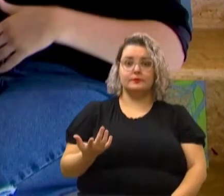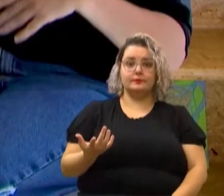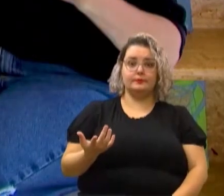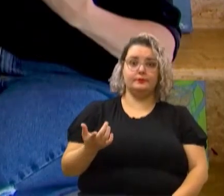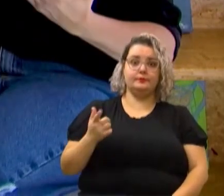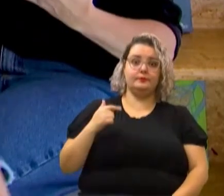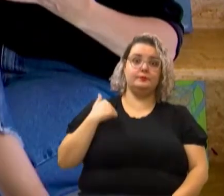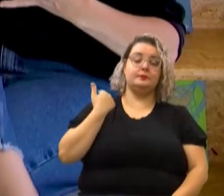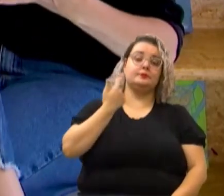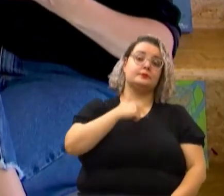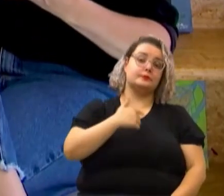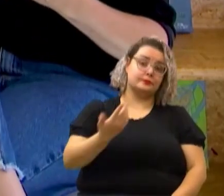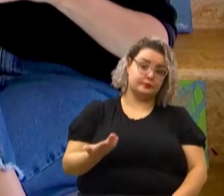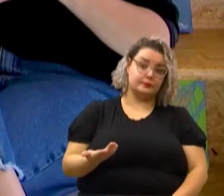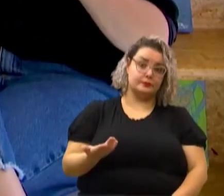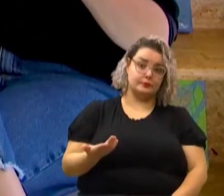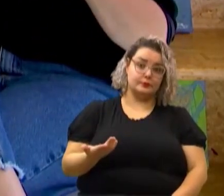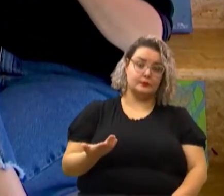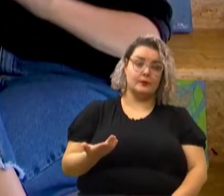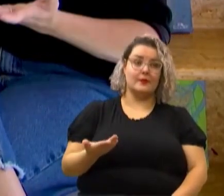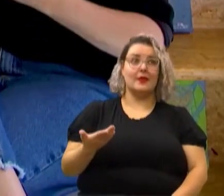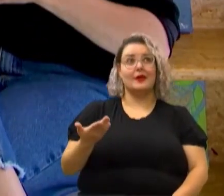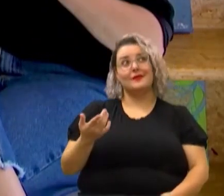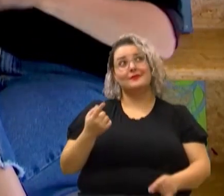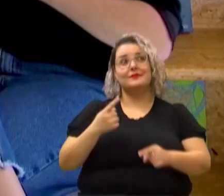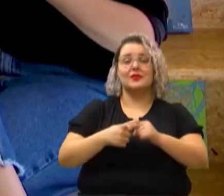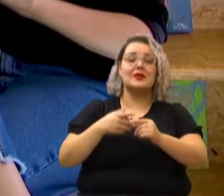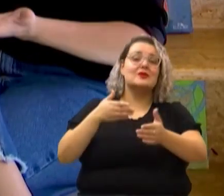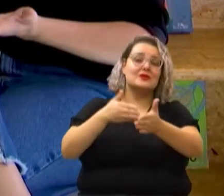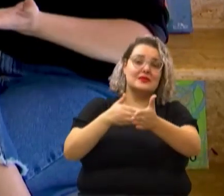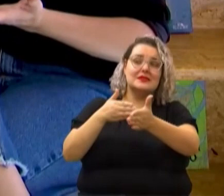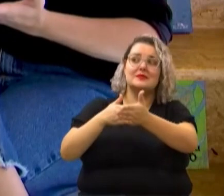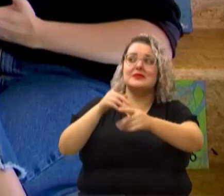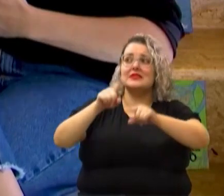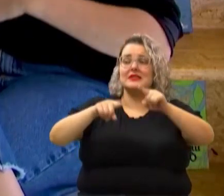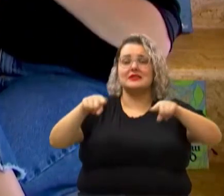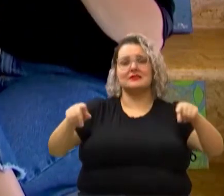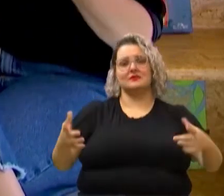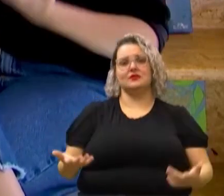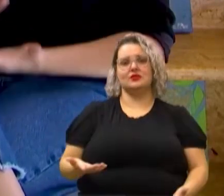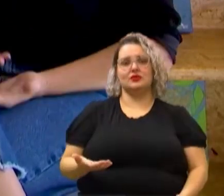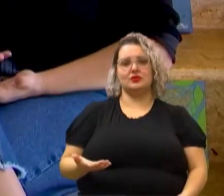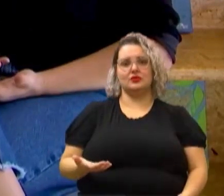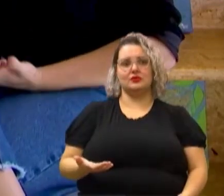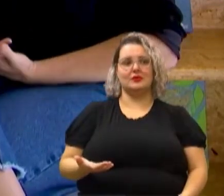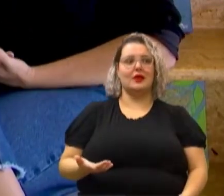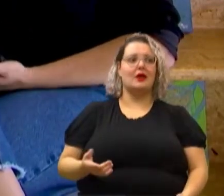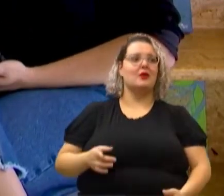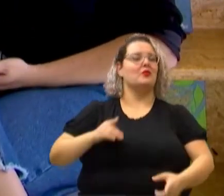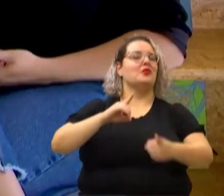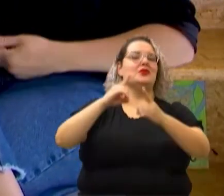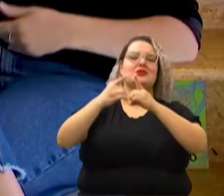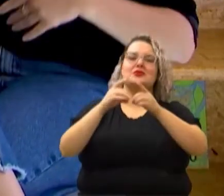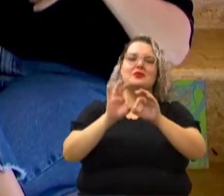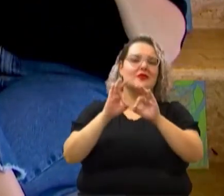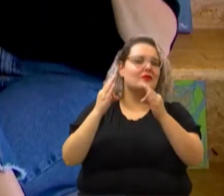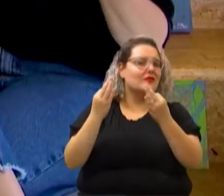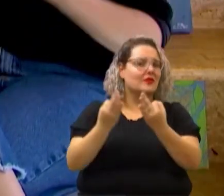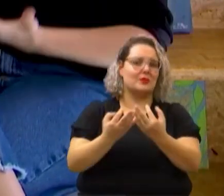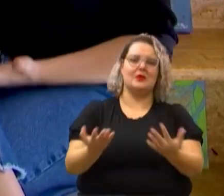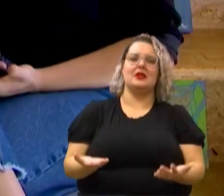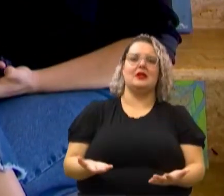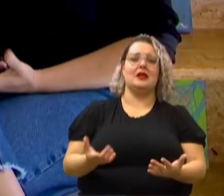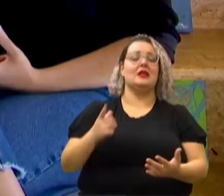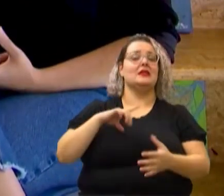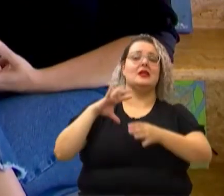para que a gente os limites Eles são muito variáveis né existe muita uma dinâmica familiar e